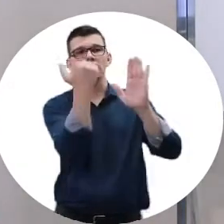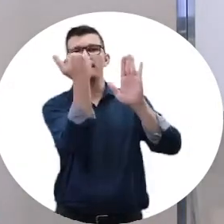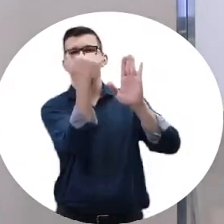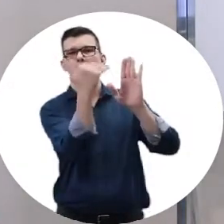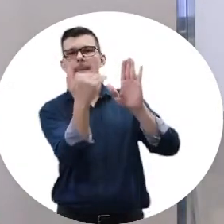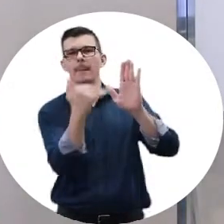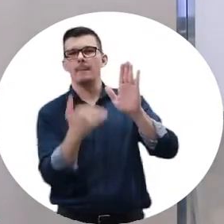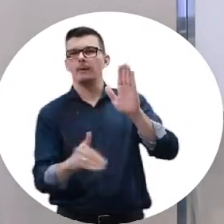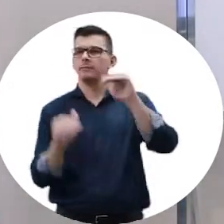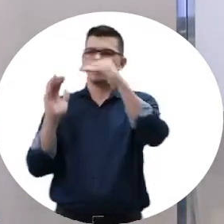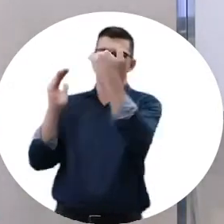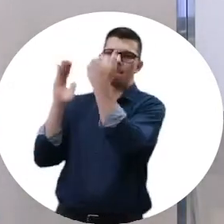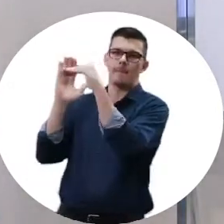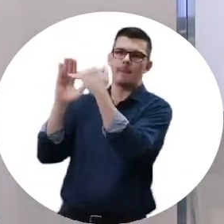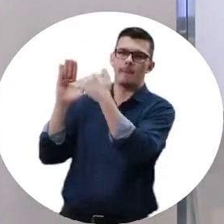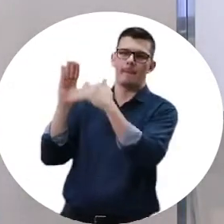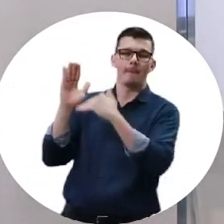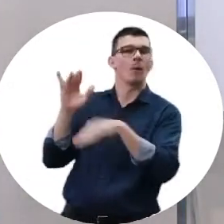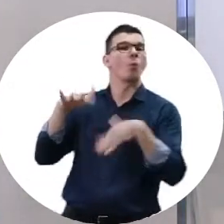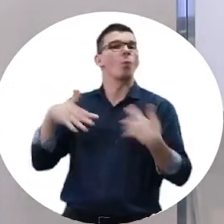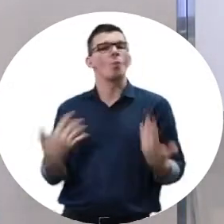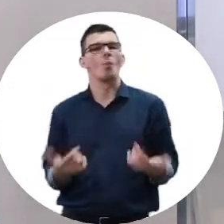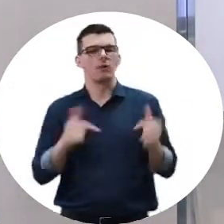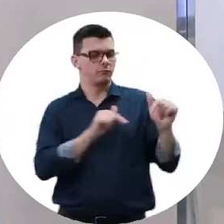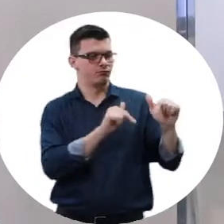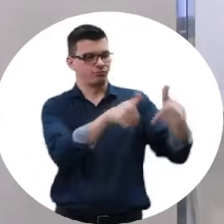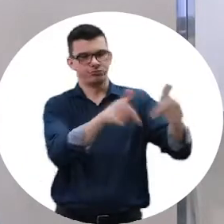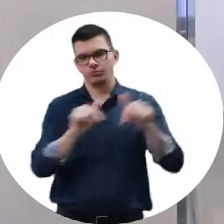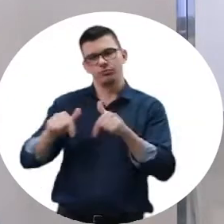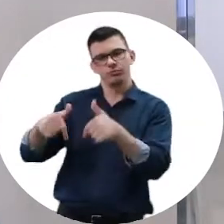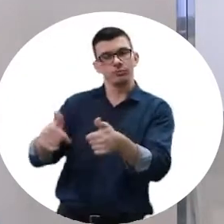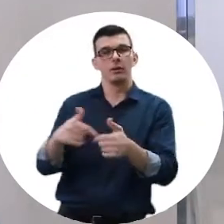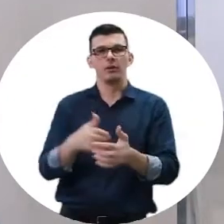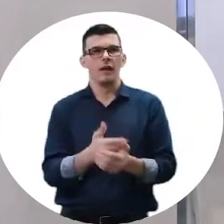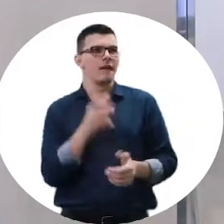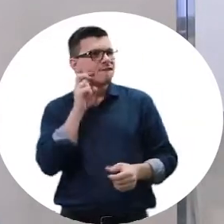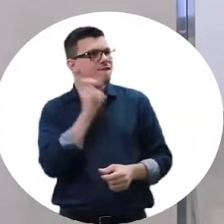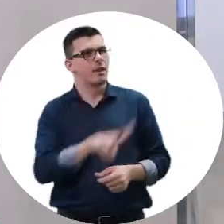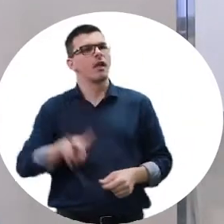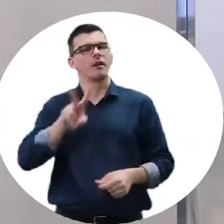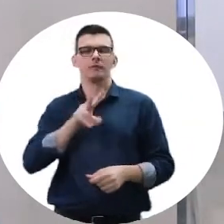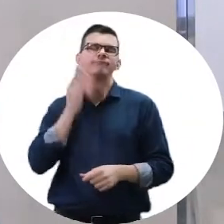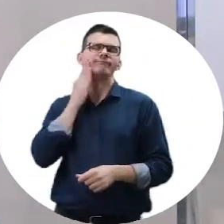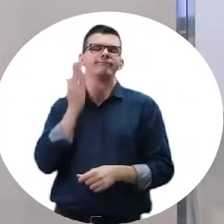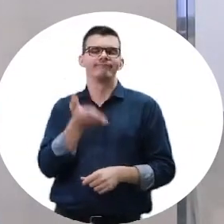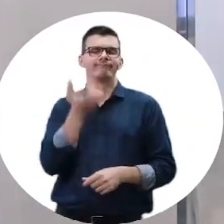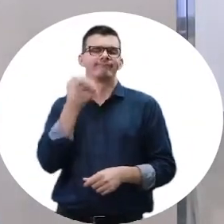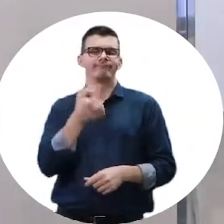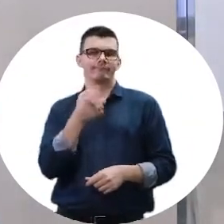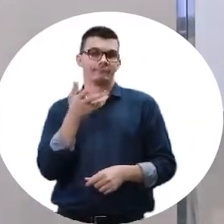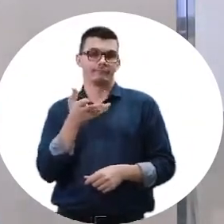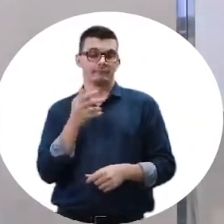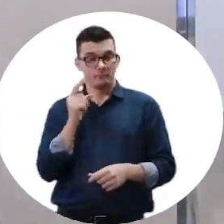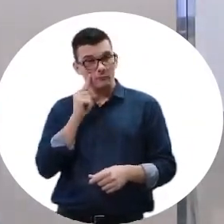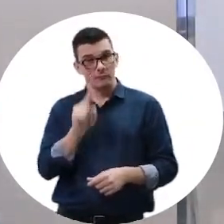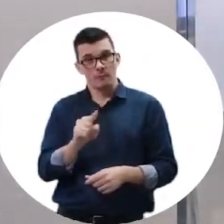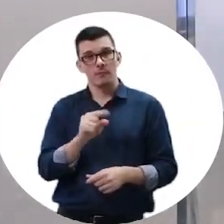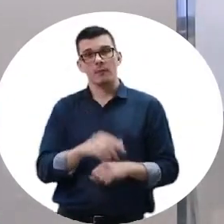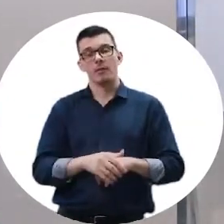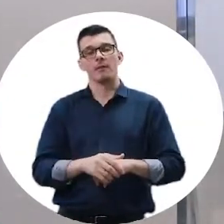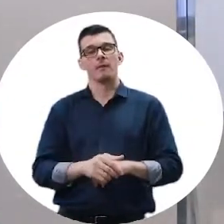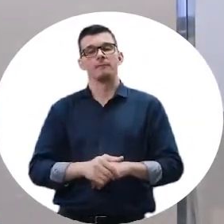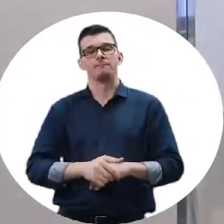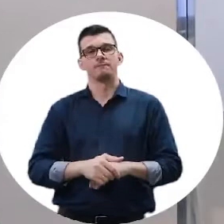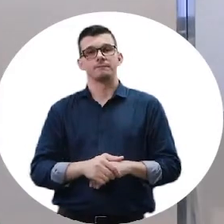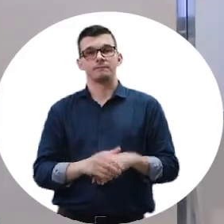forças que estão atuando no corpo. Quais são as forças que estão atuando no corpo? Essa aqui é fácil de ver. Essa aqui é fácil de ver. Então eu vou